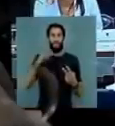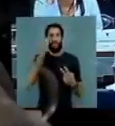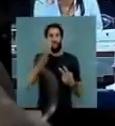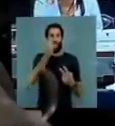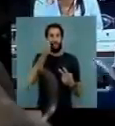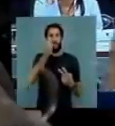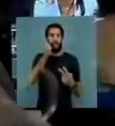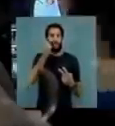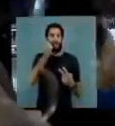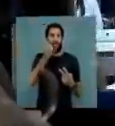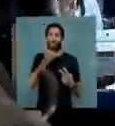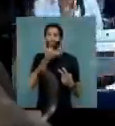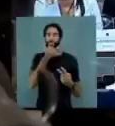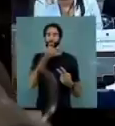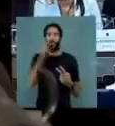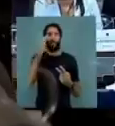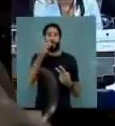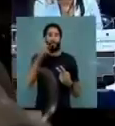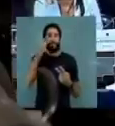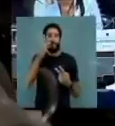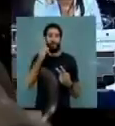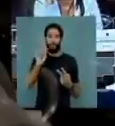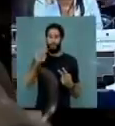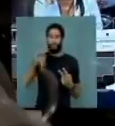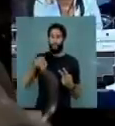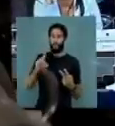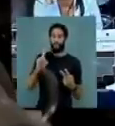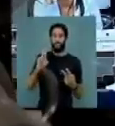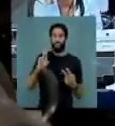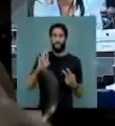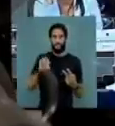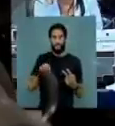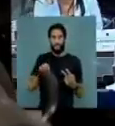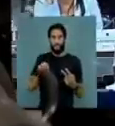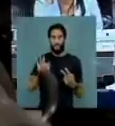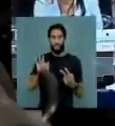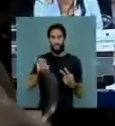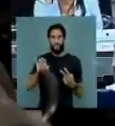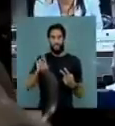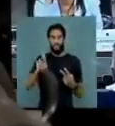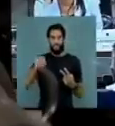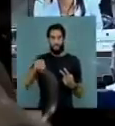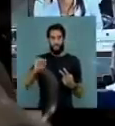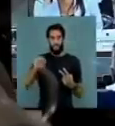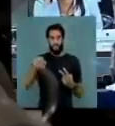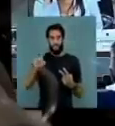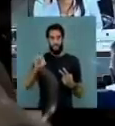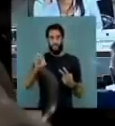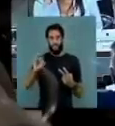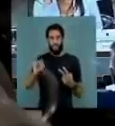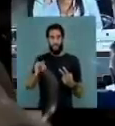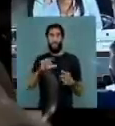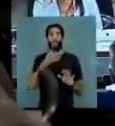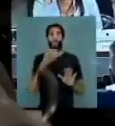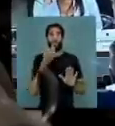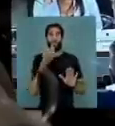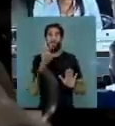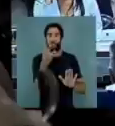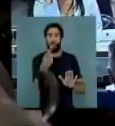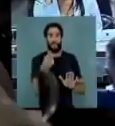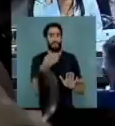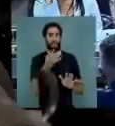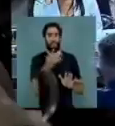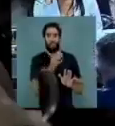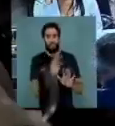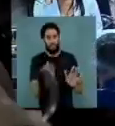senador o deputado André Fernandes que foi citado e não vou conhecer da questão de vossa excelência e em